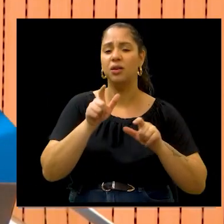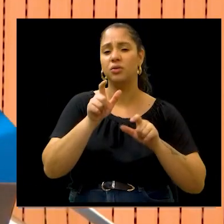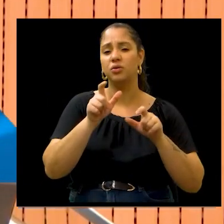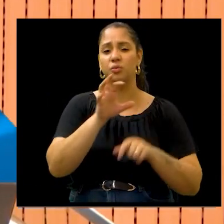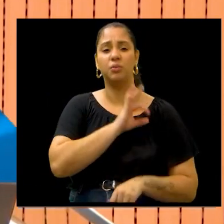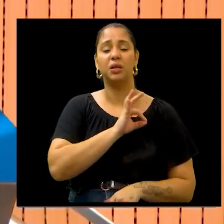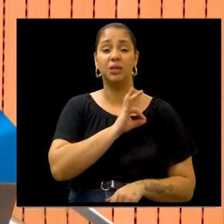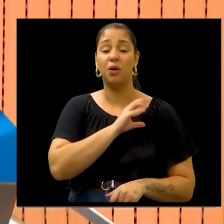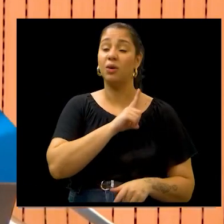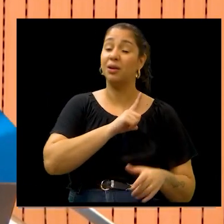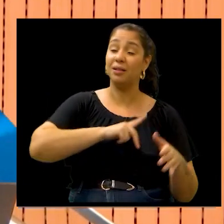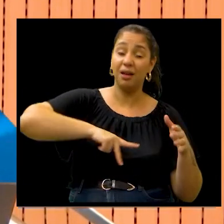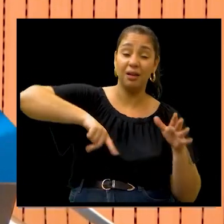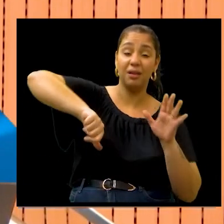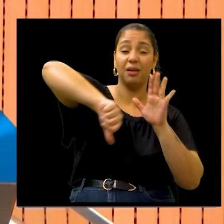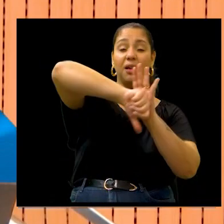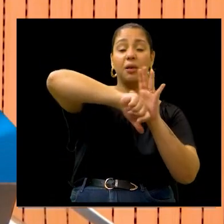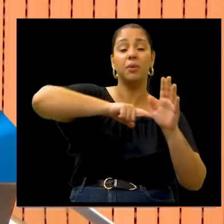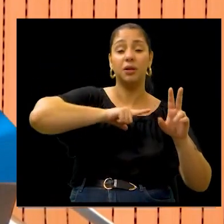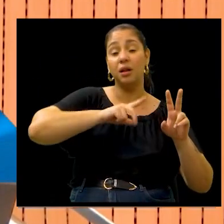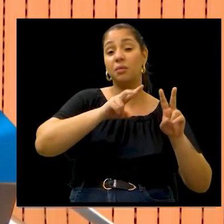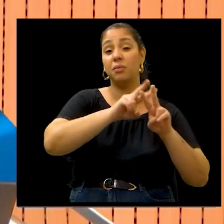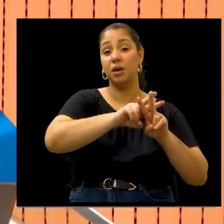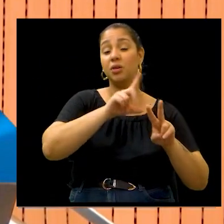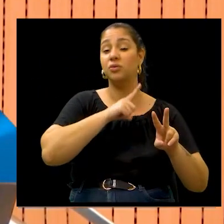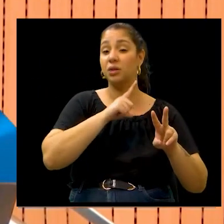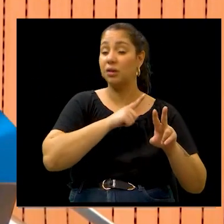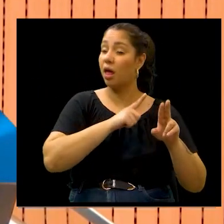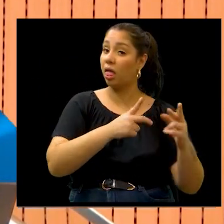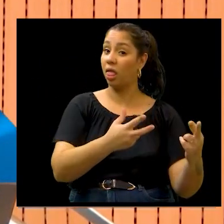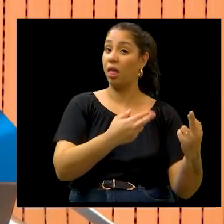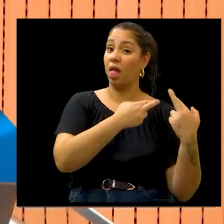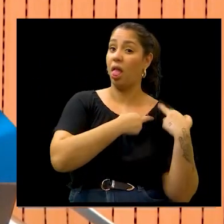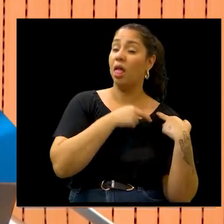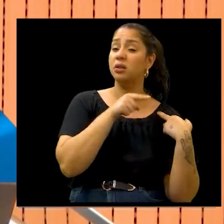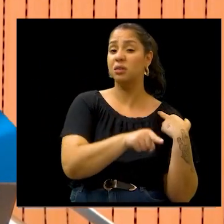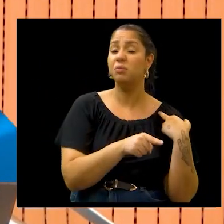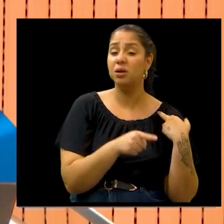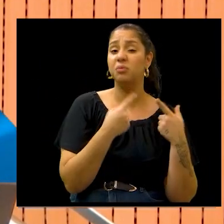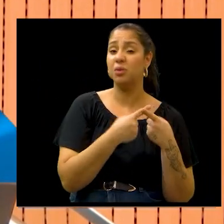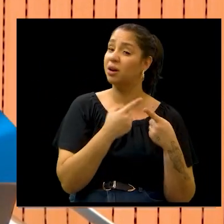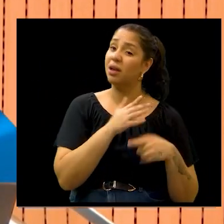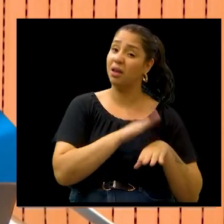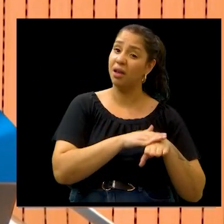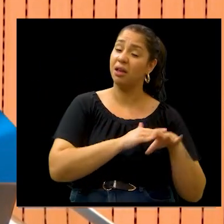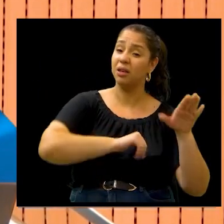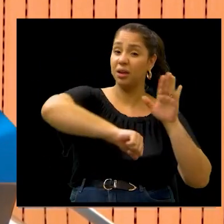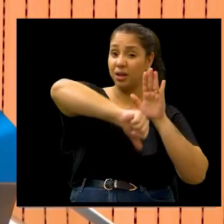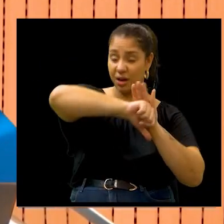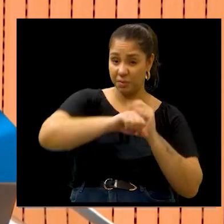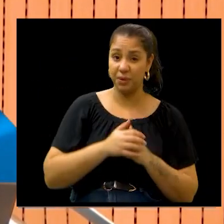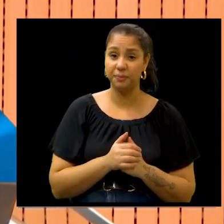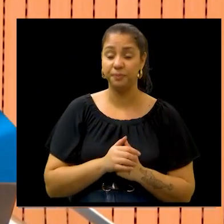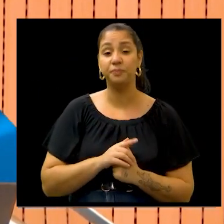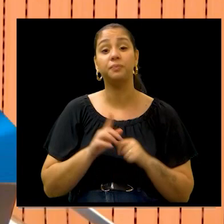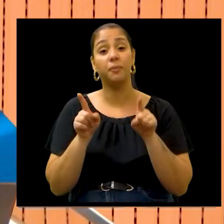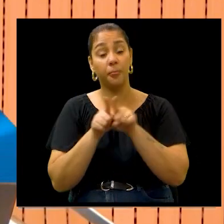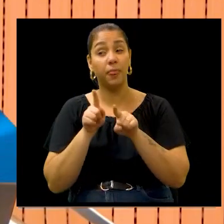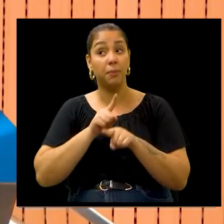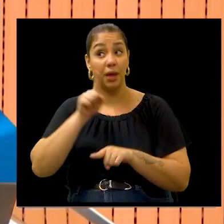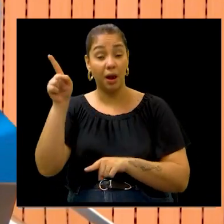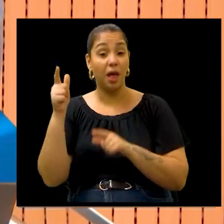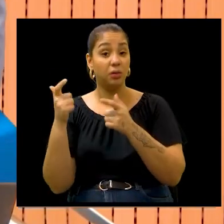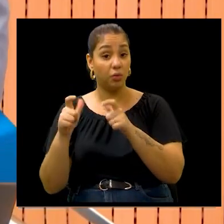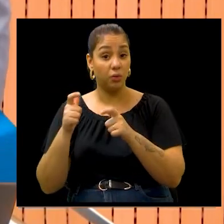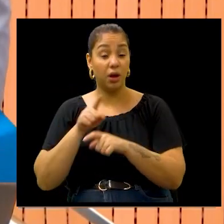que estão lá, que cometeram os seus deslizes, cometeram os seus crimes, e estão lá pagando devidamente aquilo que fizeram.